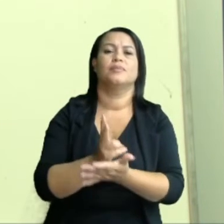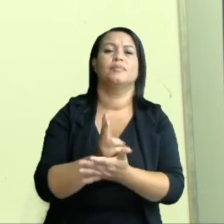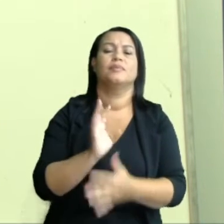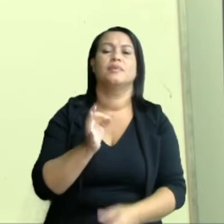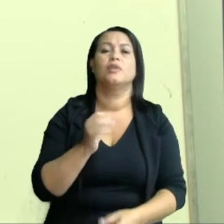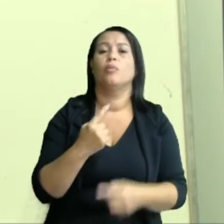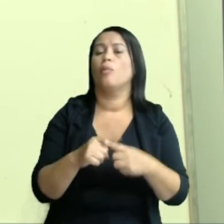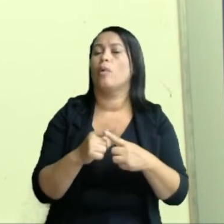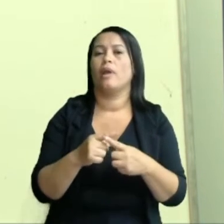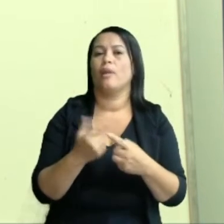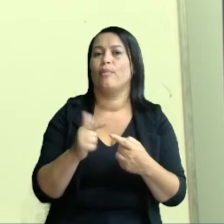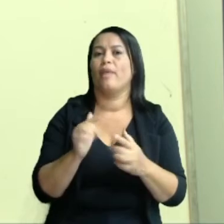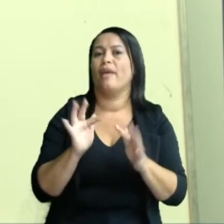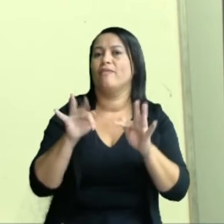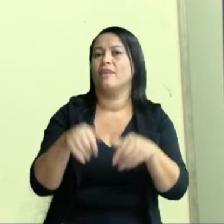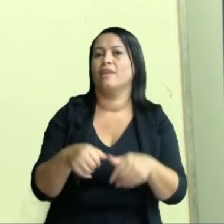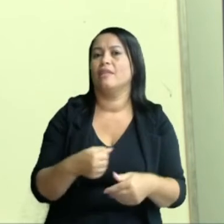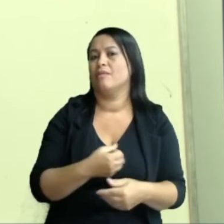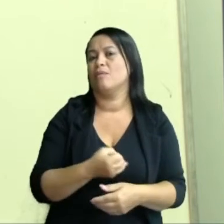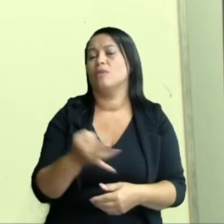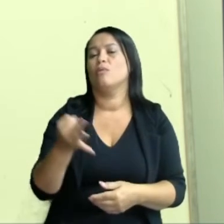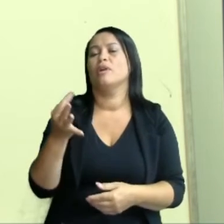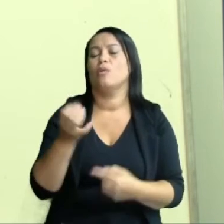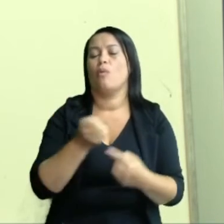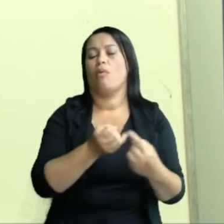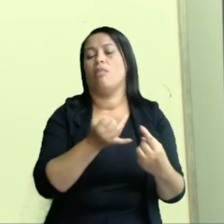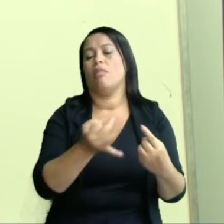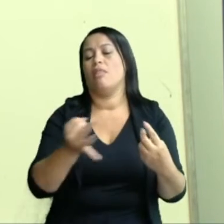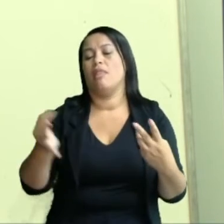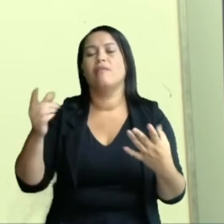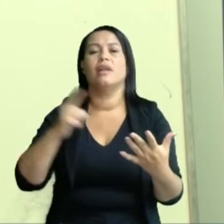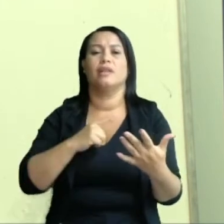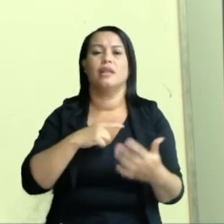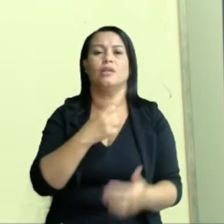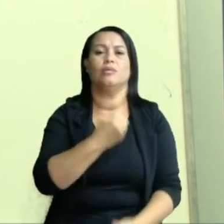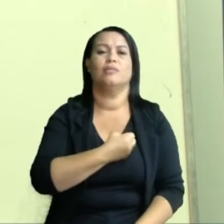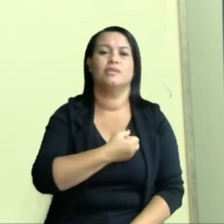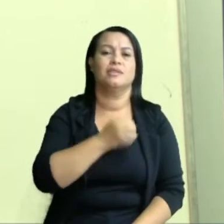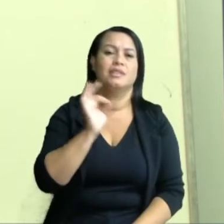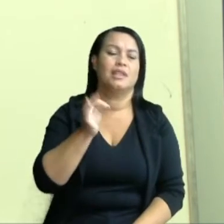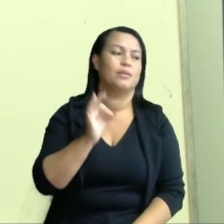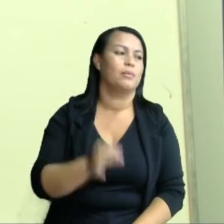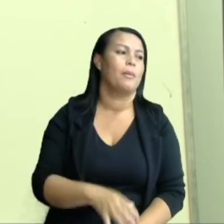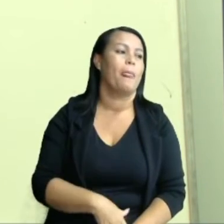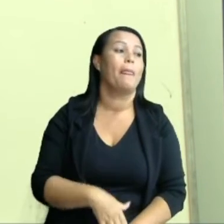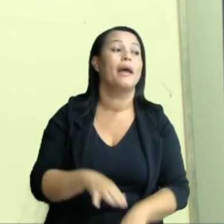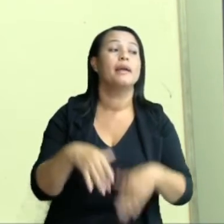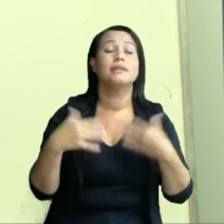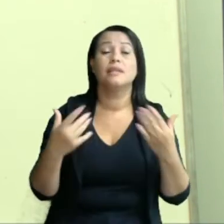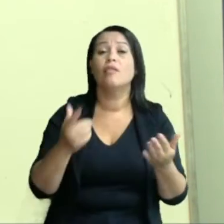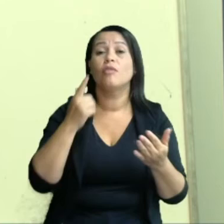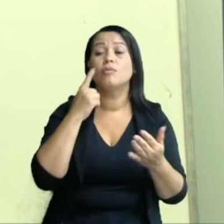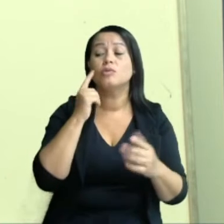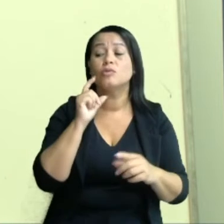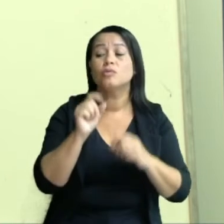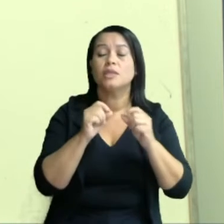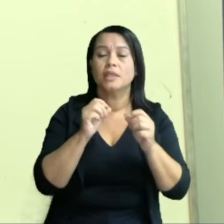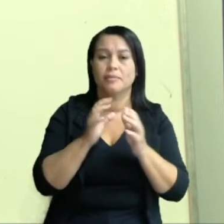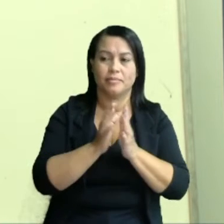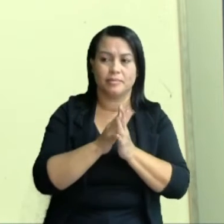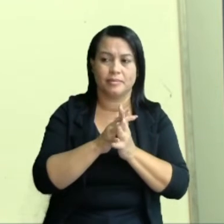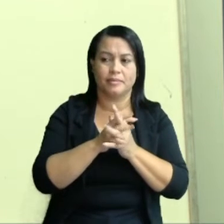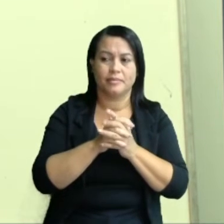sucessivamente, porque são infinitos. Quanto mais eu contar, mais terá números, tá certo? Então, vamos olhar